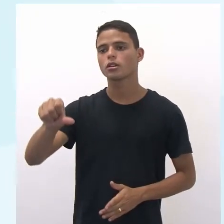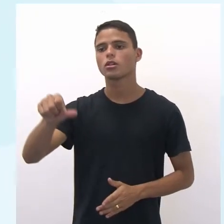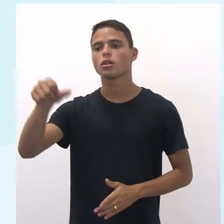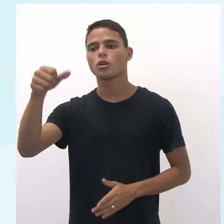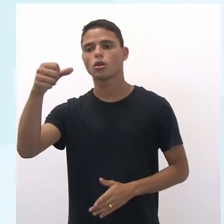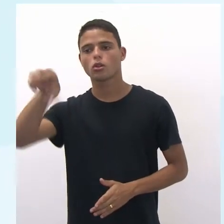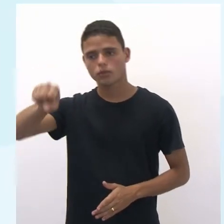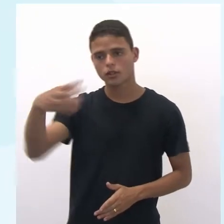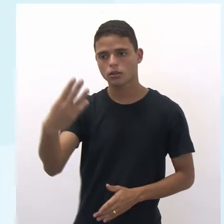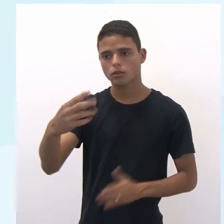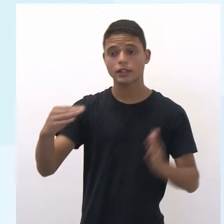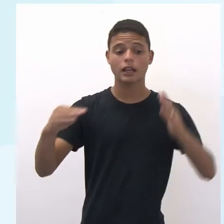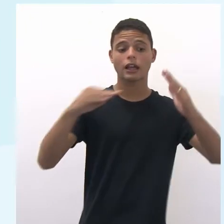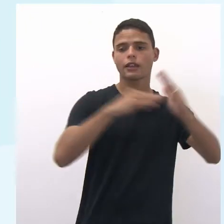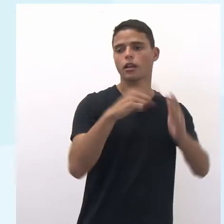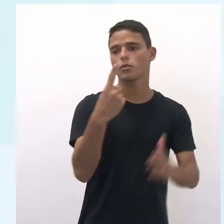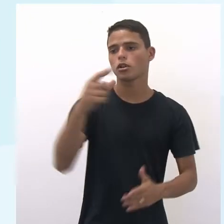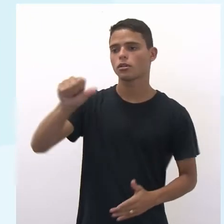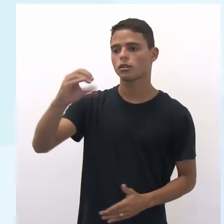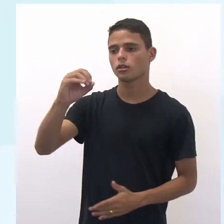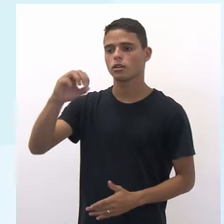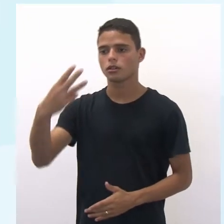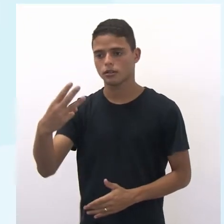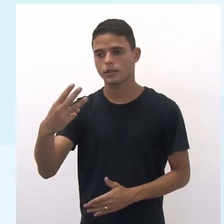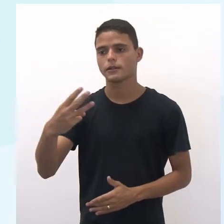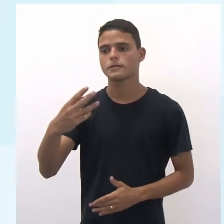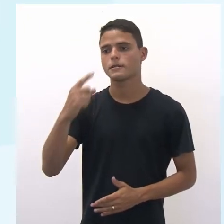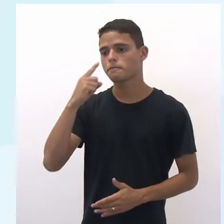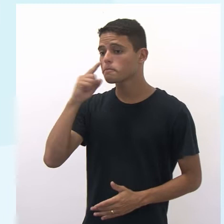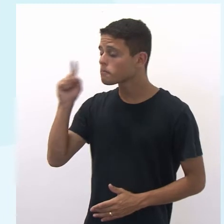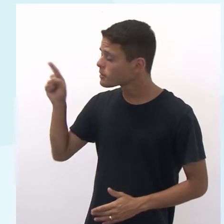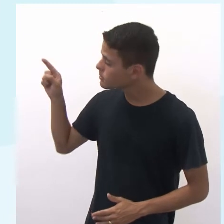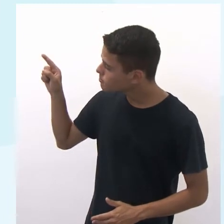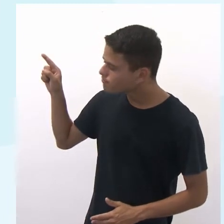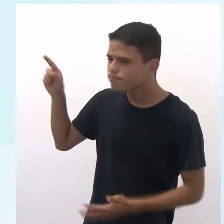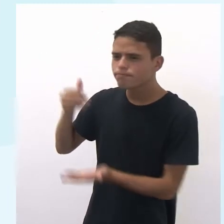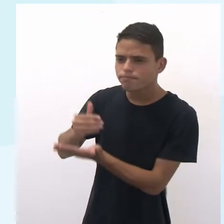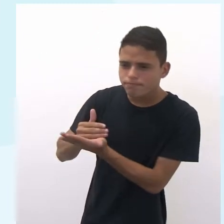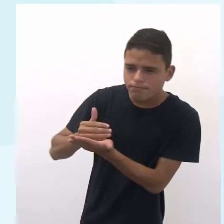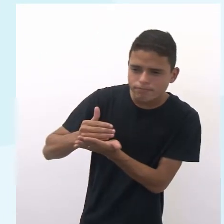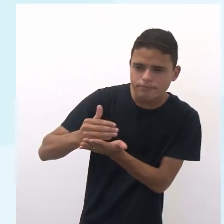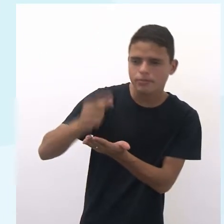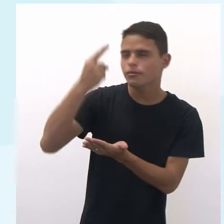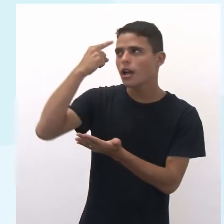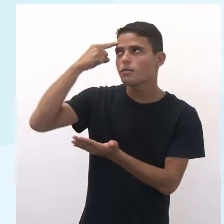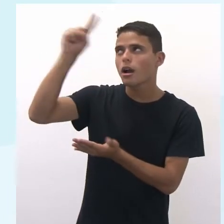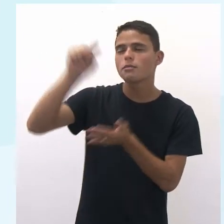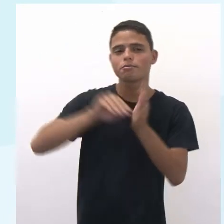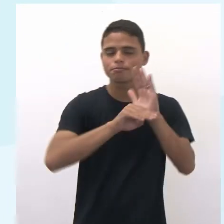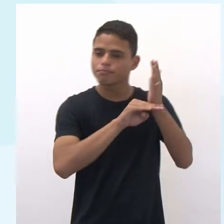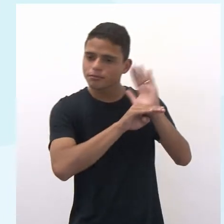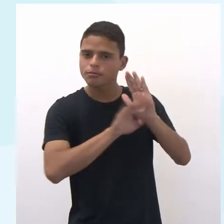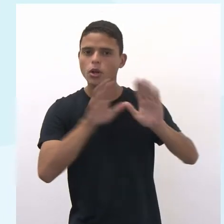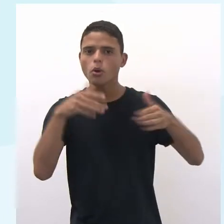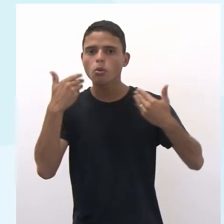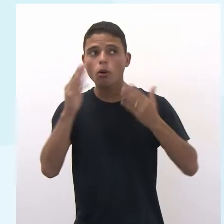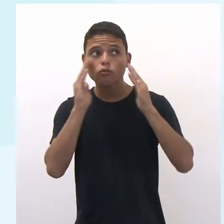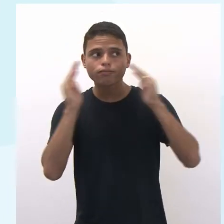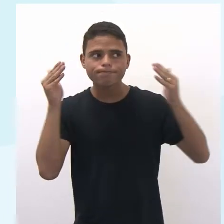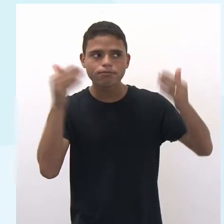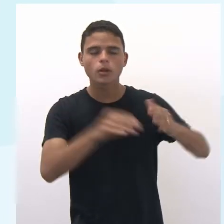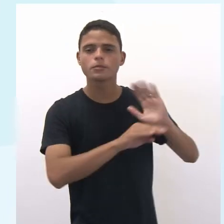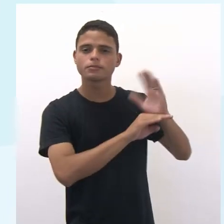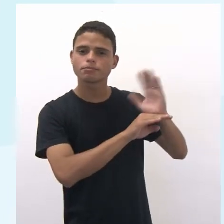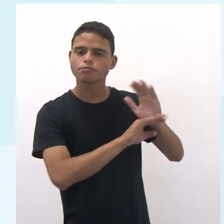a 1903, né? Comecinho das ideias de cinema. Quais são as intencionalidades